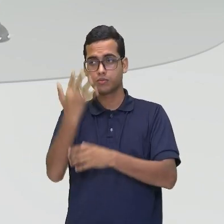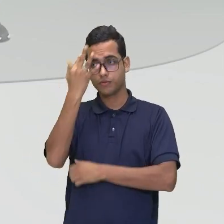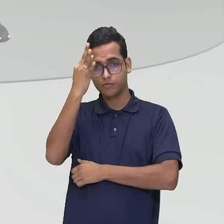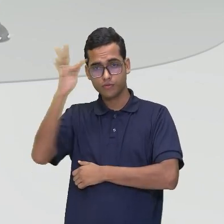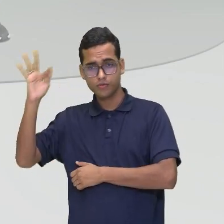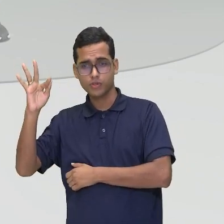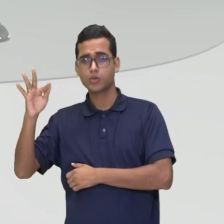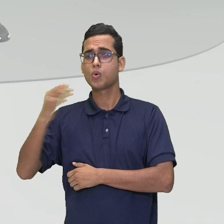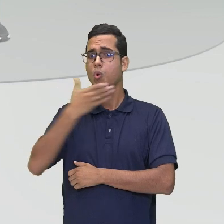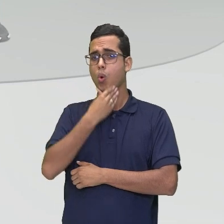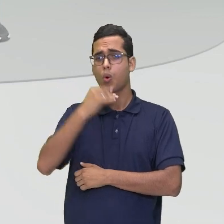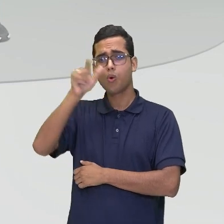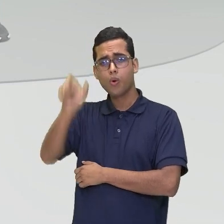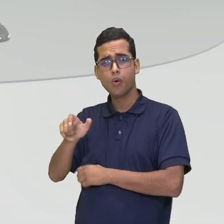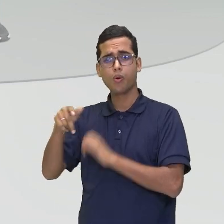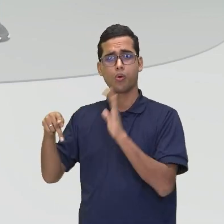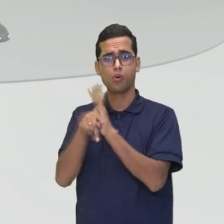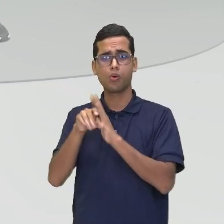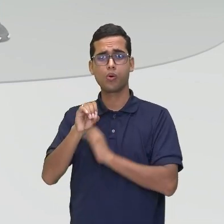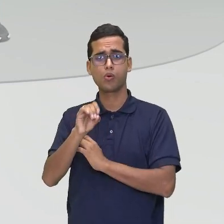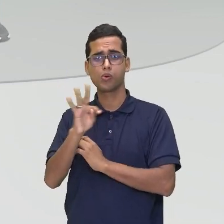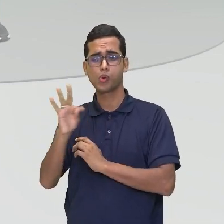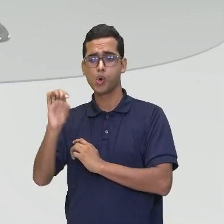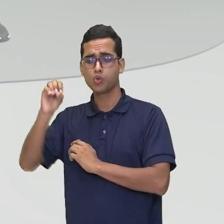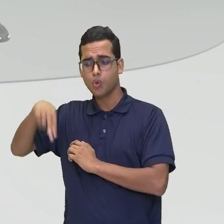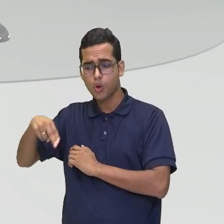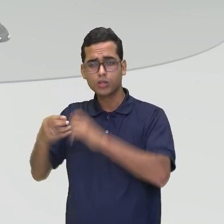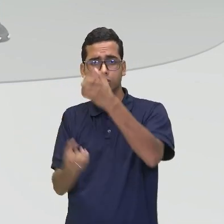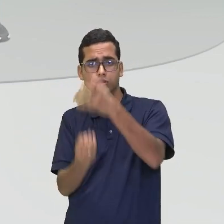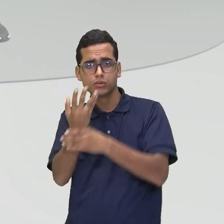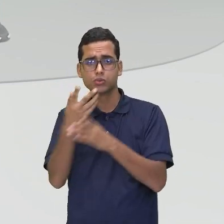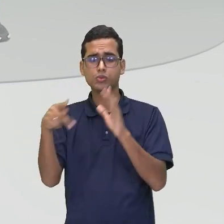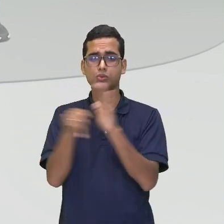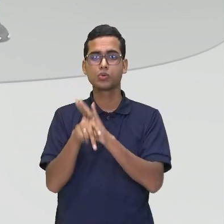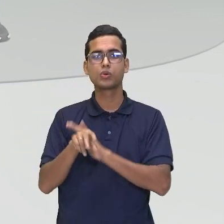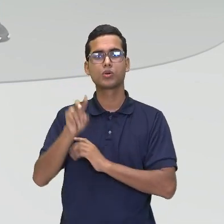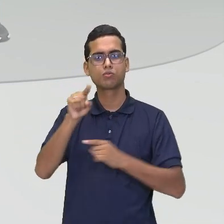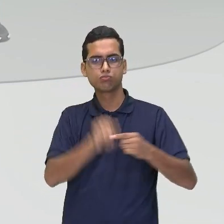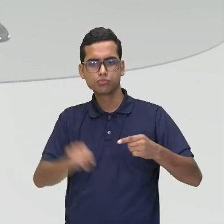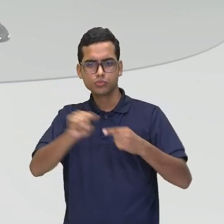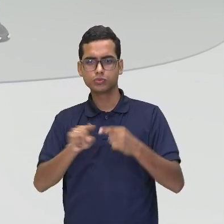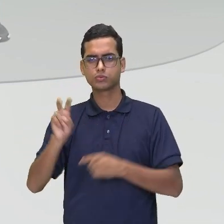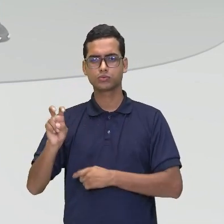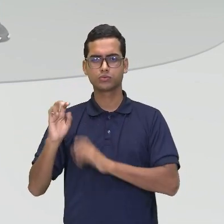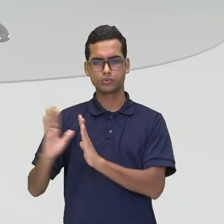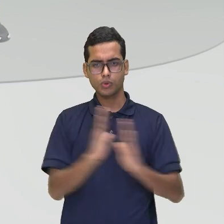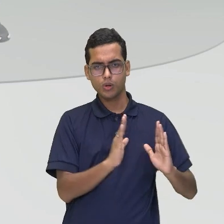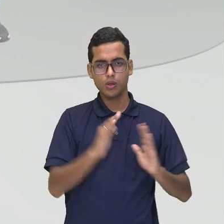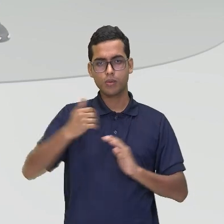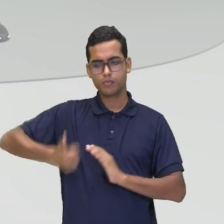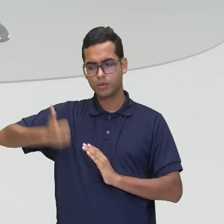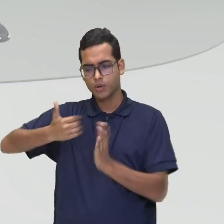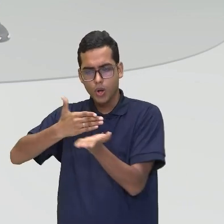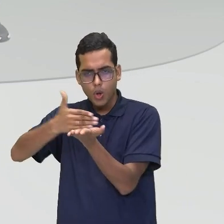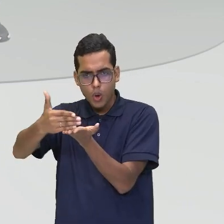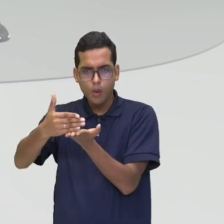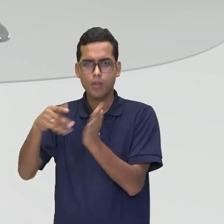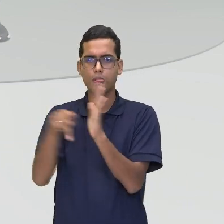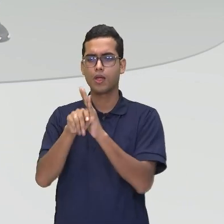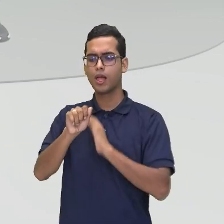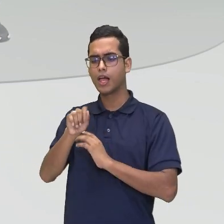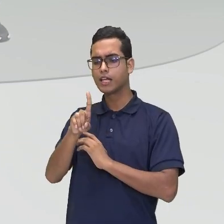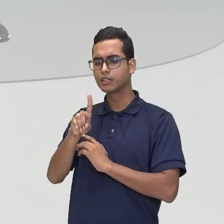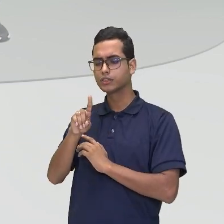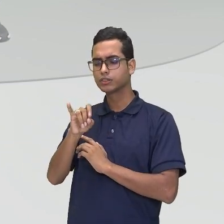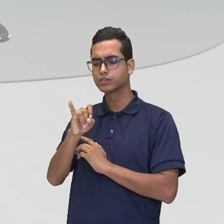e o Otto ele criou um ciclo dividido em 5 fases. A primeira fase é a admissão, quando